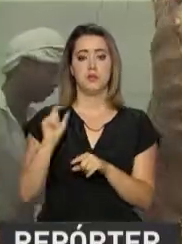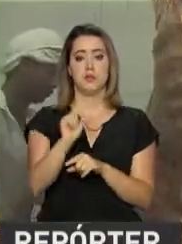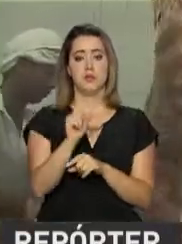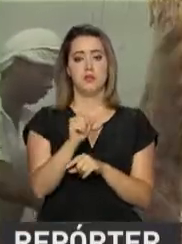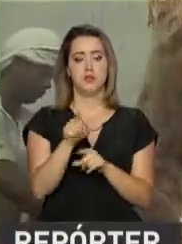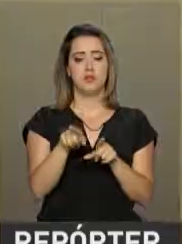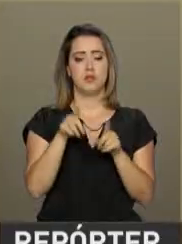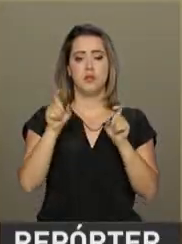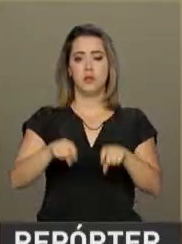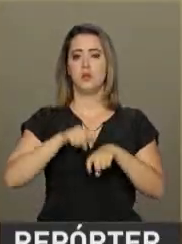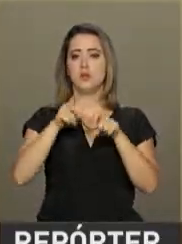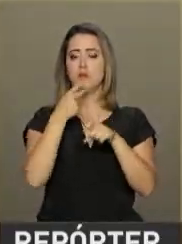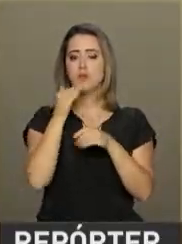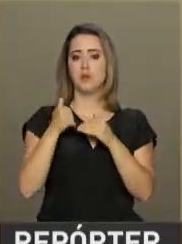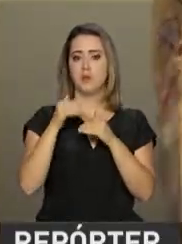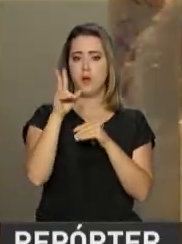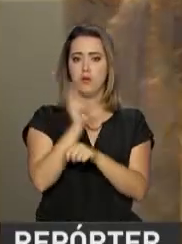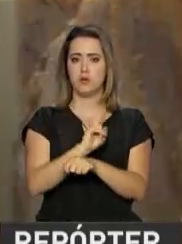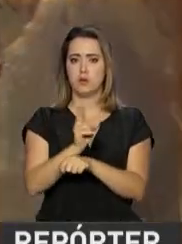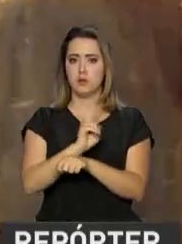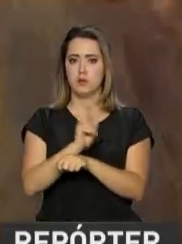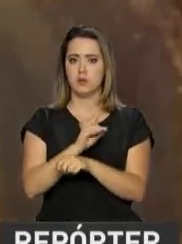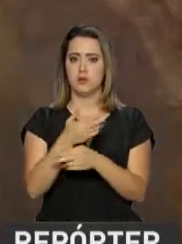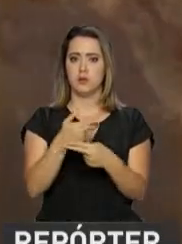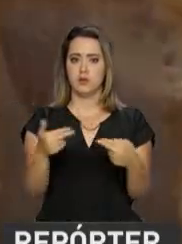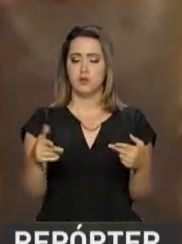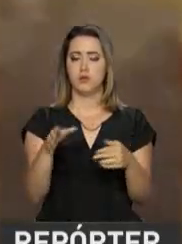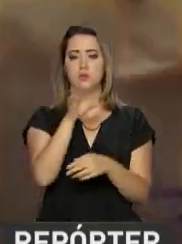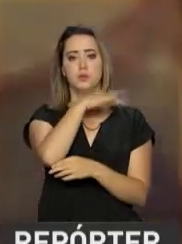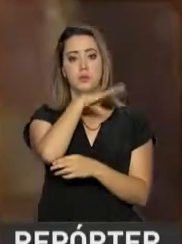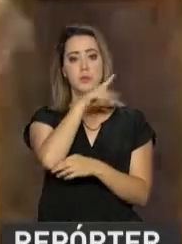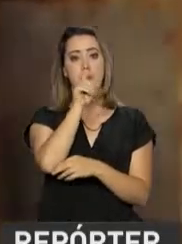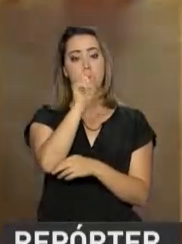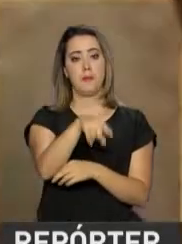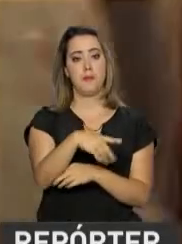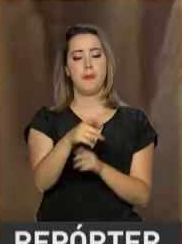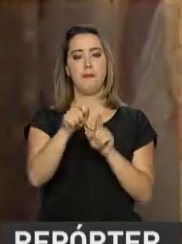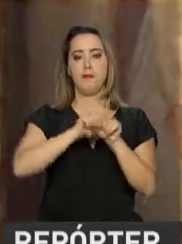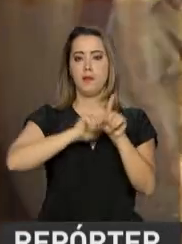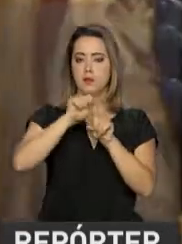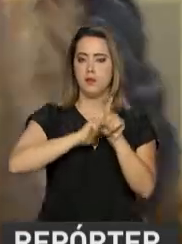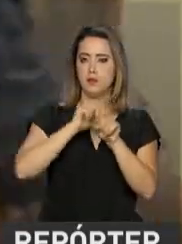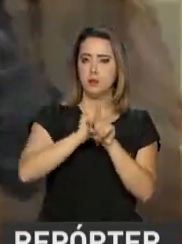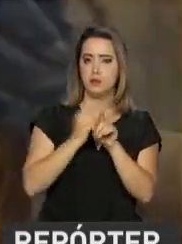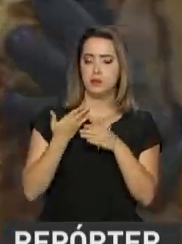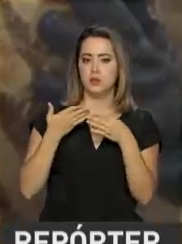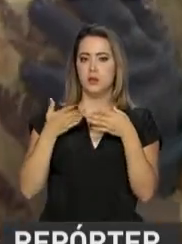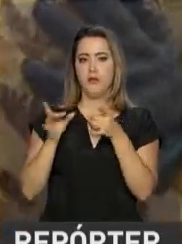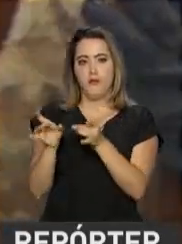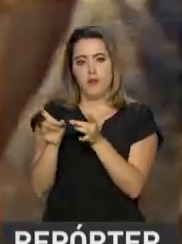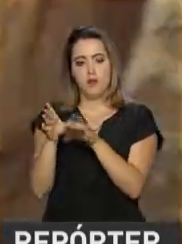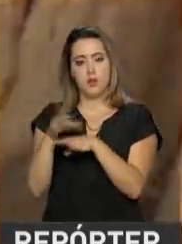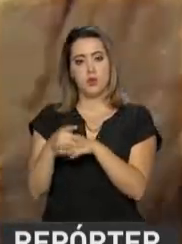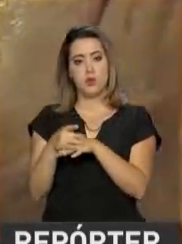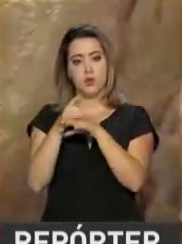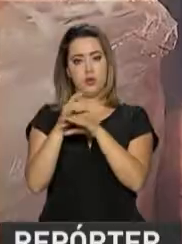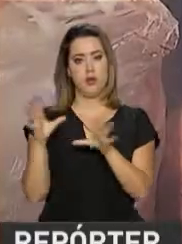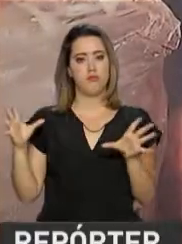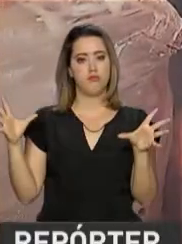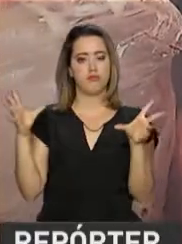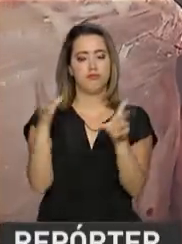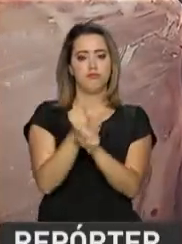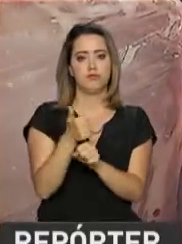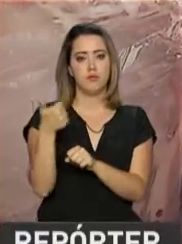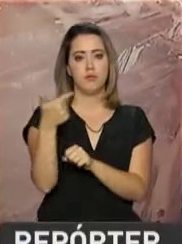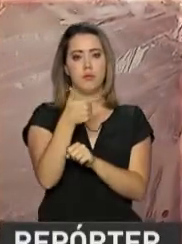aumento foi em razão de maior fiscalização de produtos de origem animal no mês os embarques de carne brasileira somará cerca de